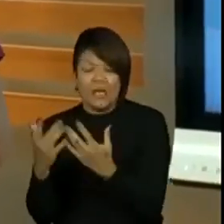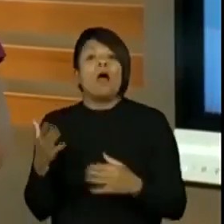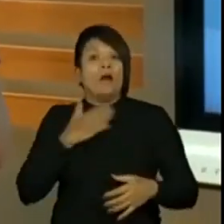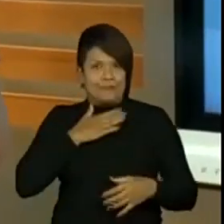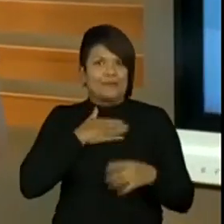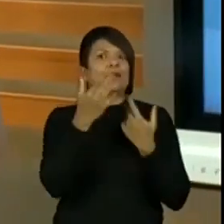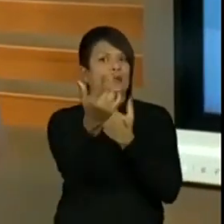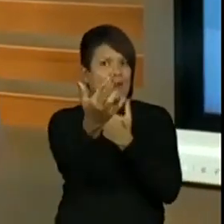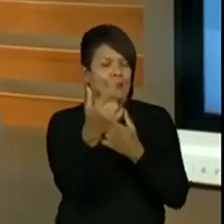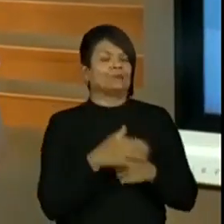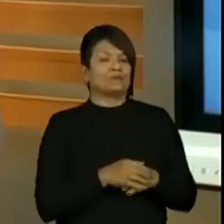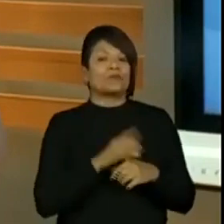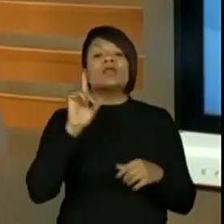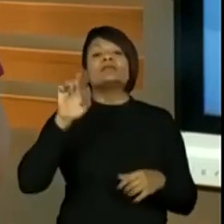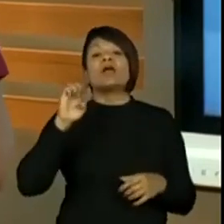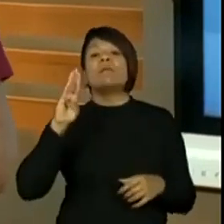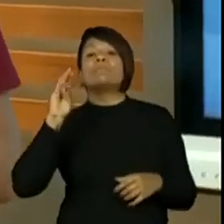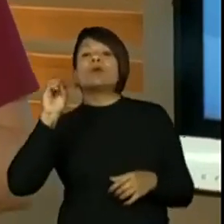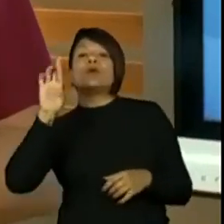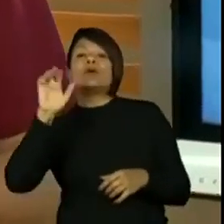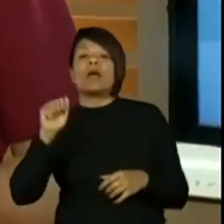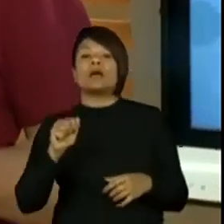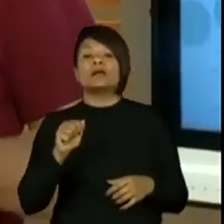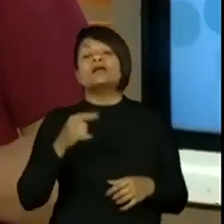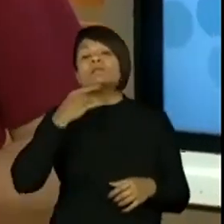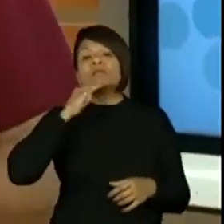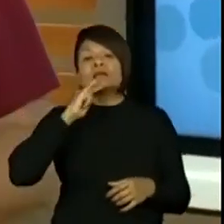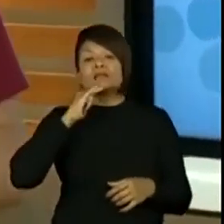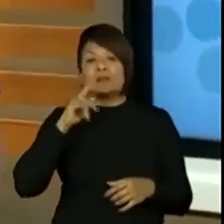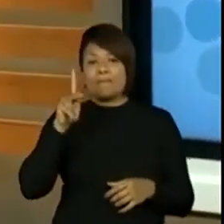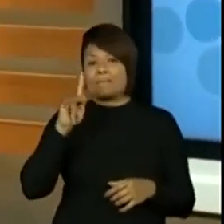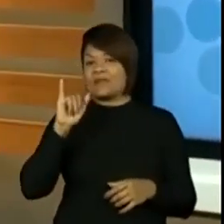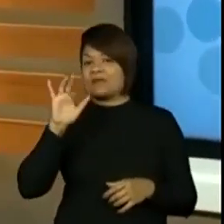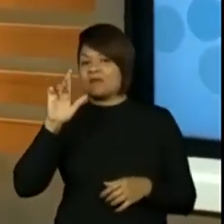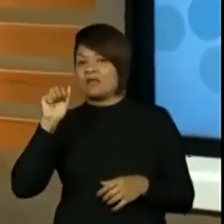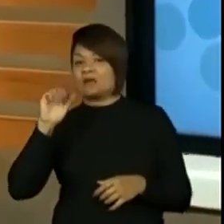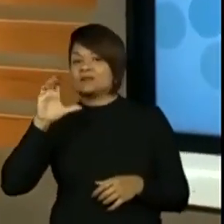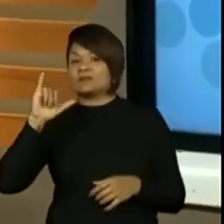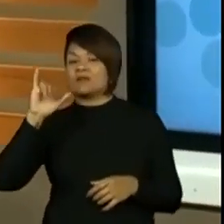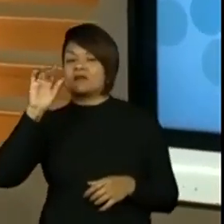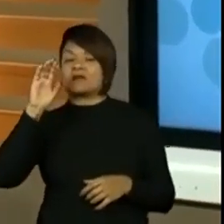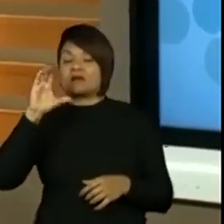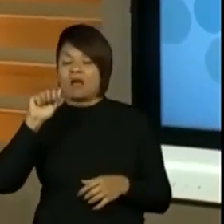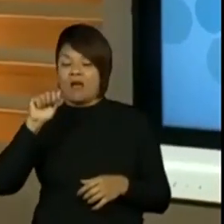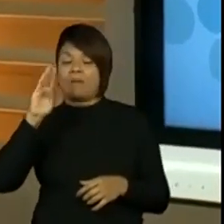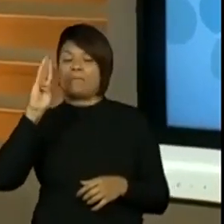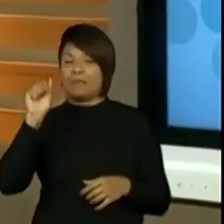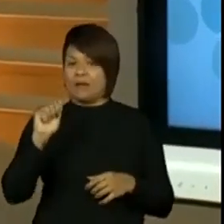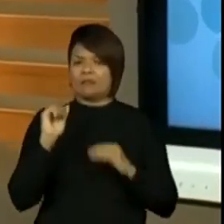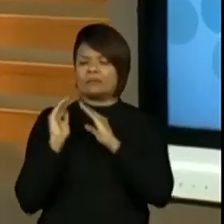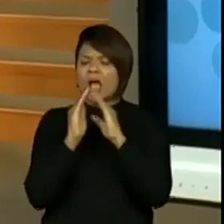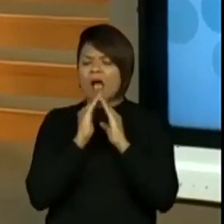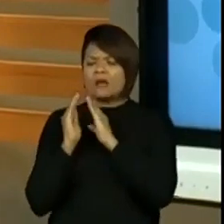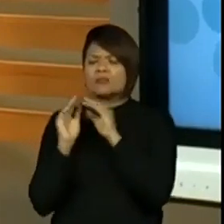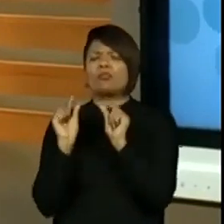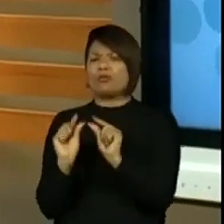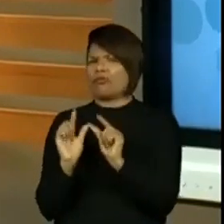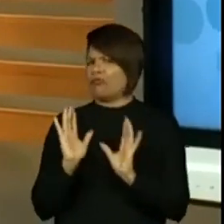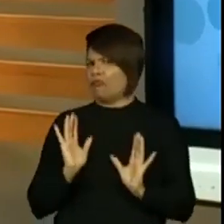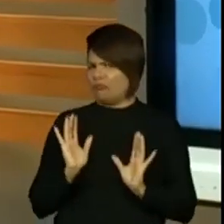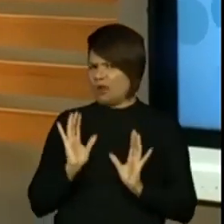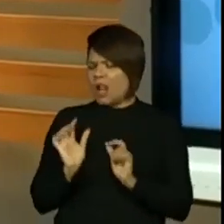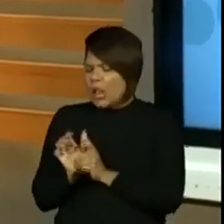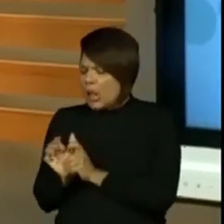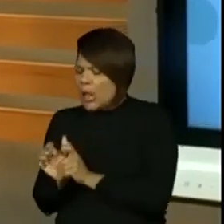noção. Débora, Piracicaba. Tinham poucas casas, Débora. Piracicaba cresceu muito agora,